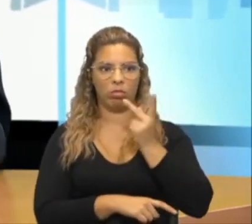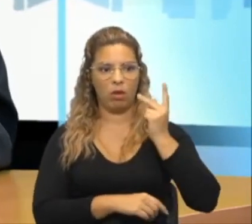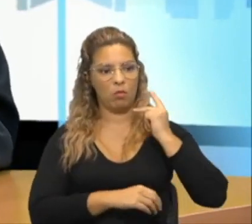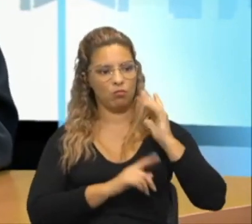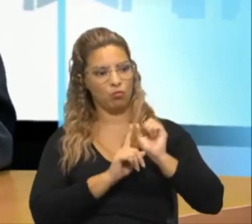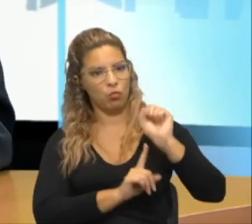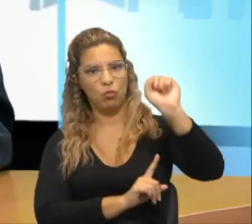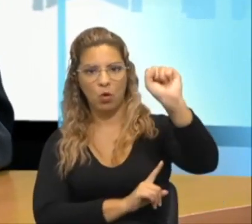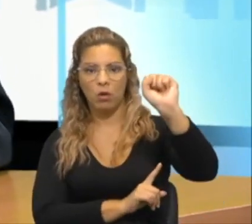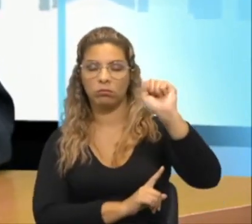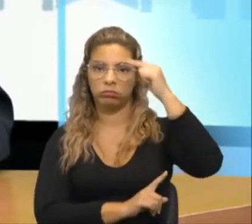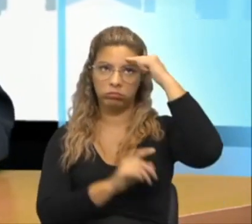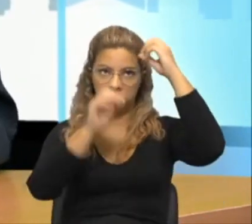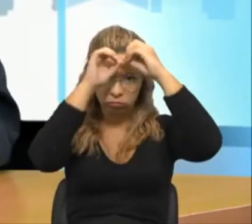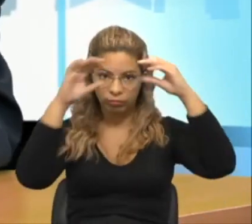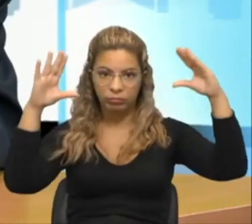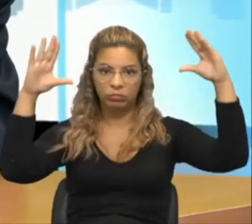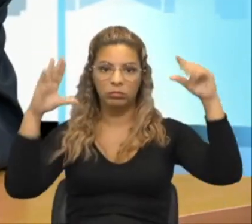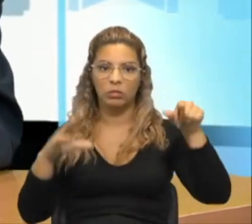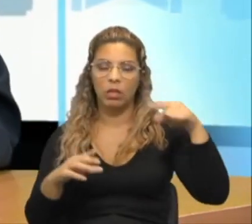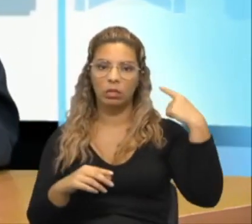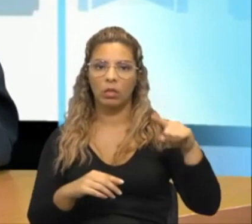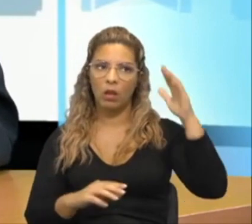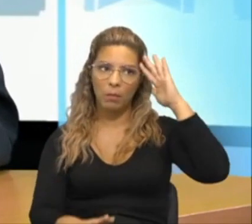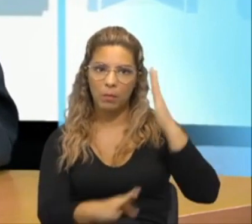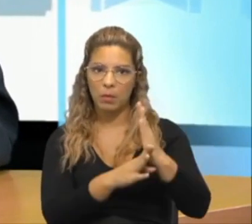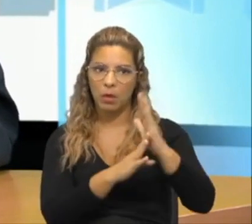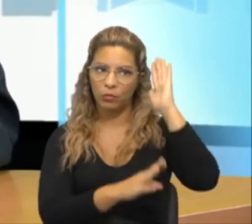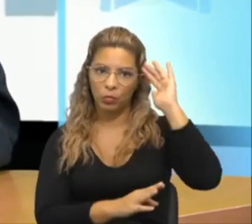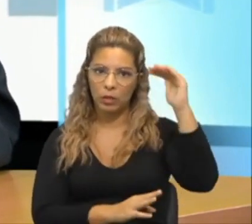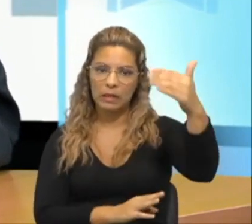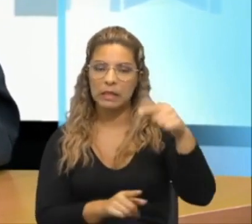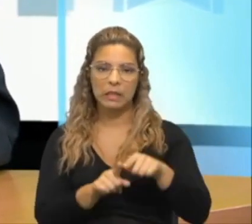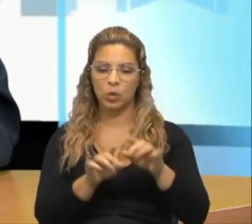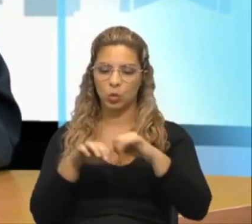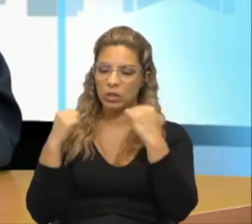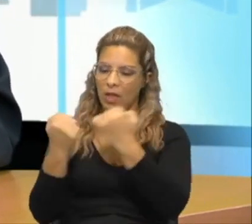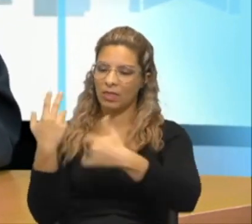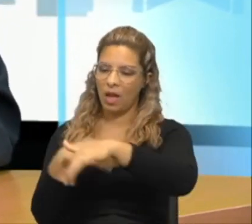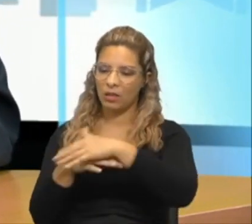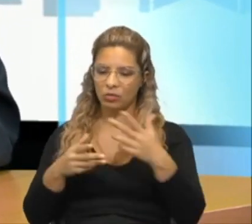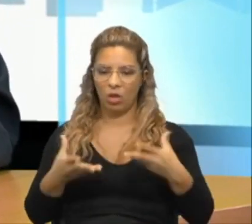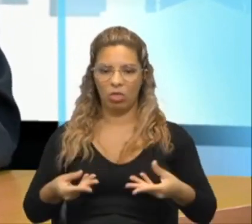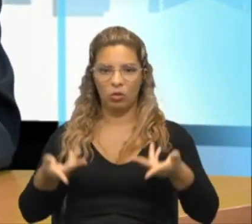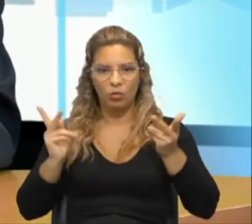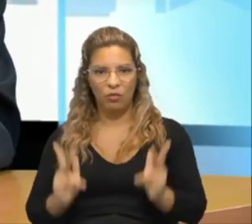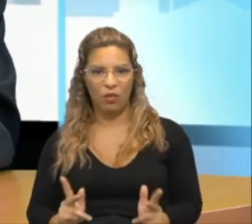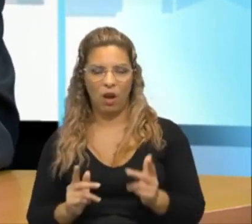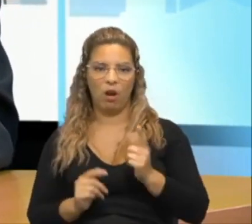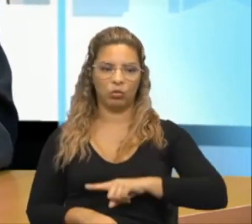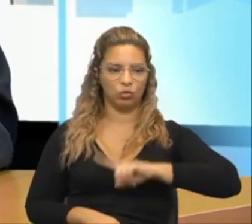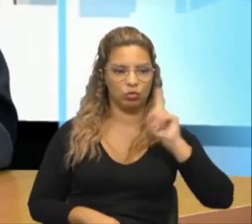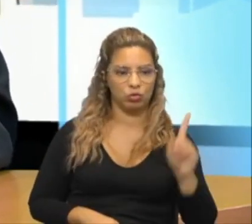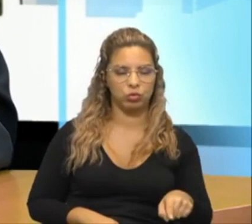tem um idealismo que é mais normal na juventude, convida os jovens a saírem desta sociedade dos sofás, esta sociedade instalada, esta sociedade